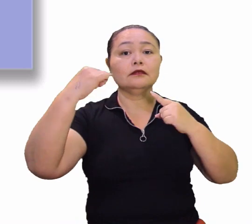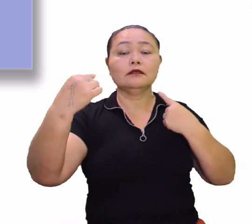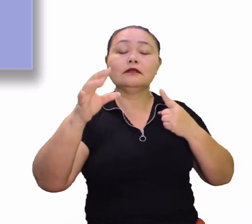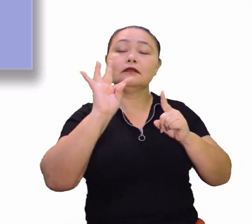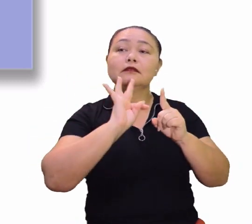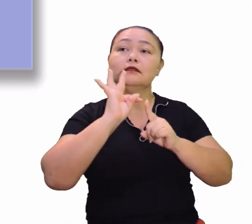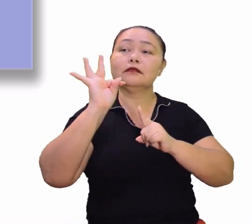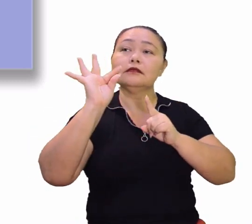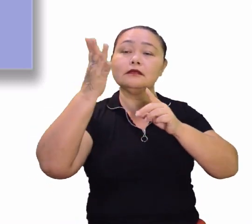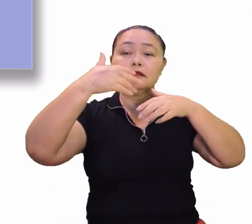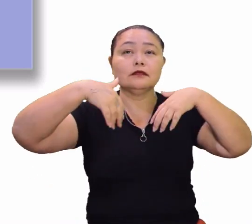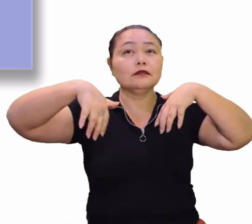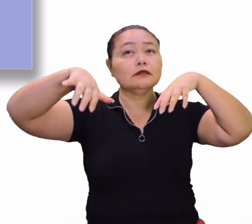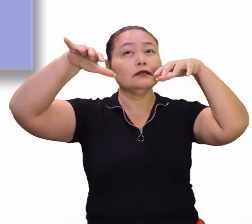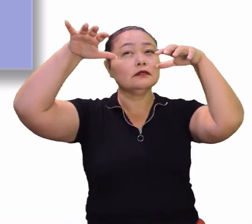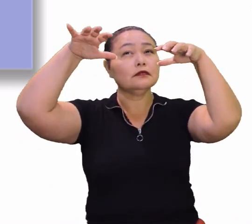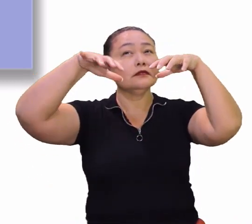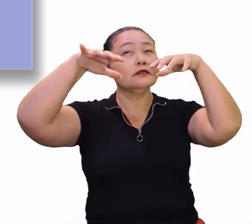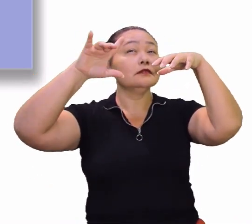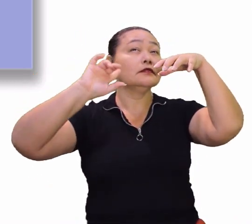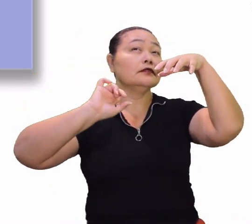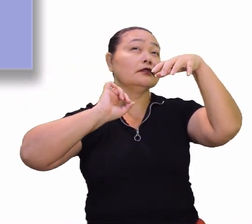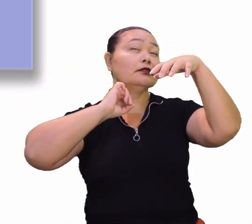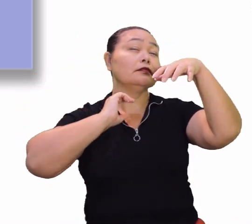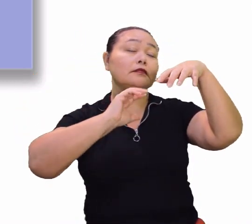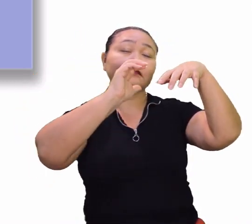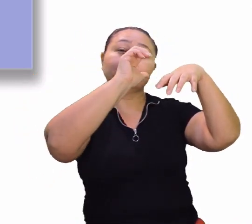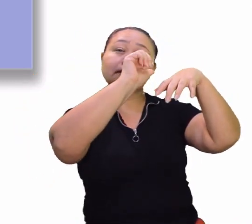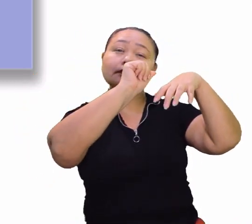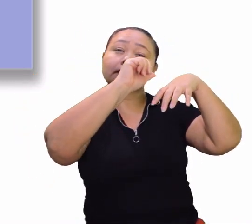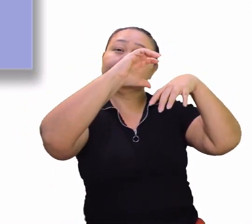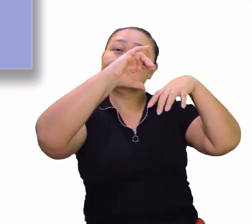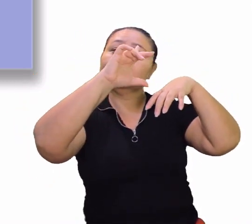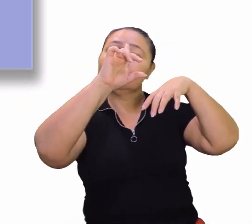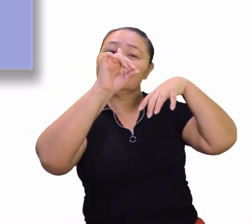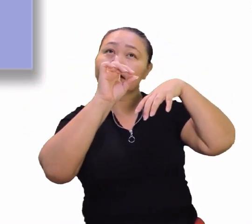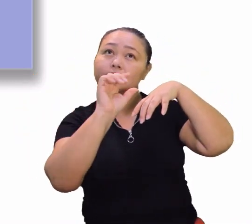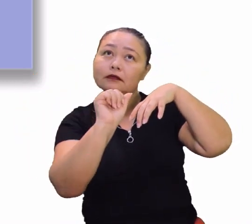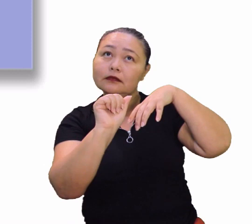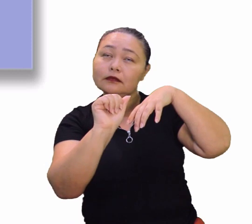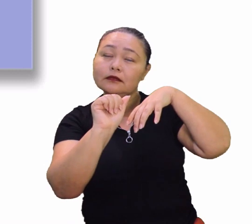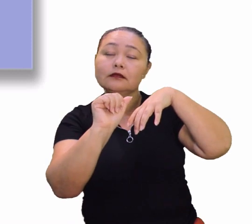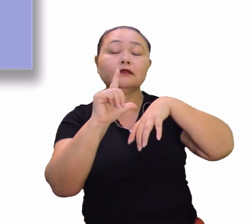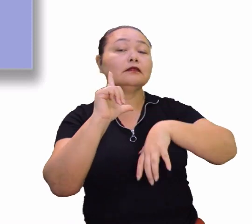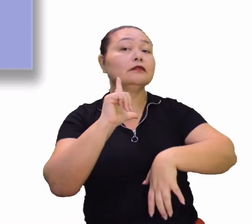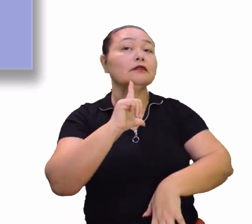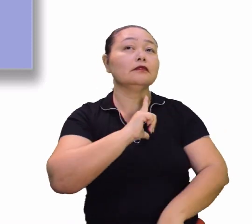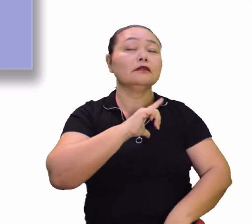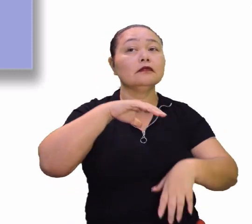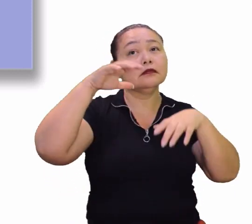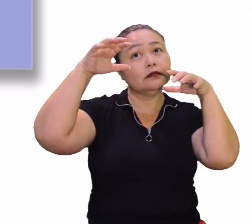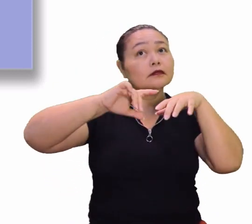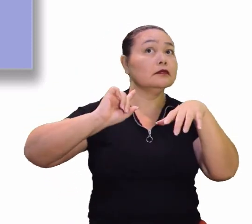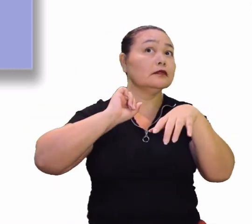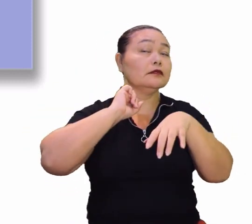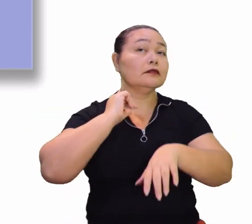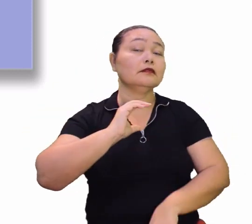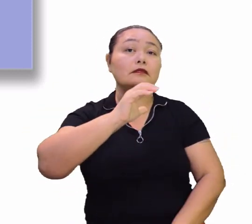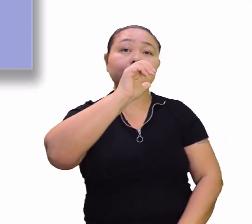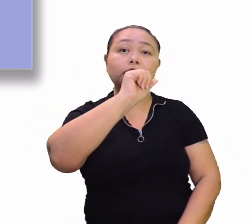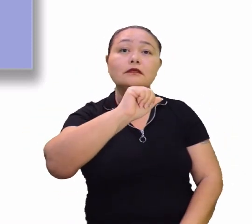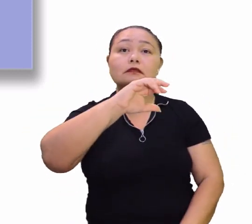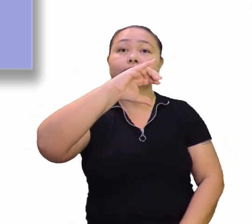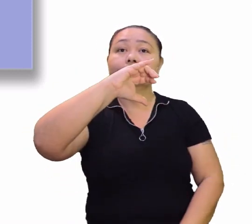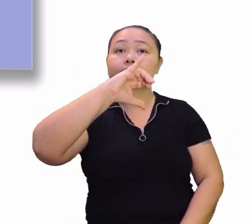chuva ácida. Professor, chuva ácida? Pois é, tem essa chuva ácida aí, tá?